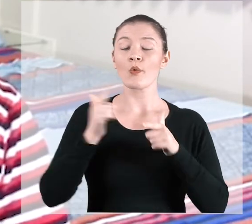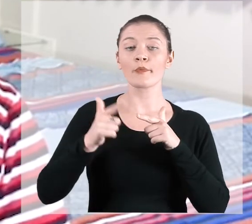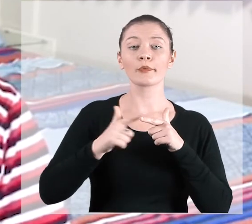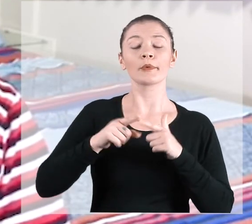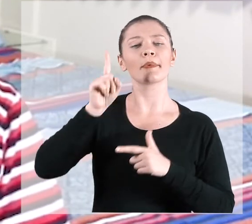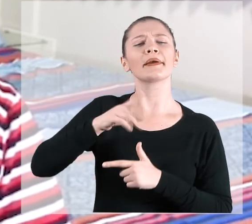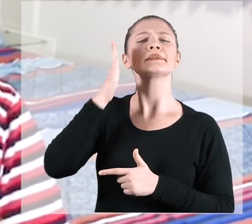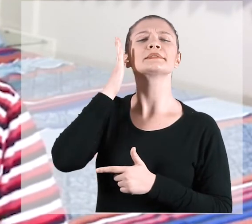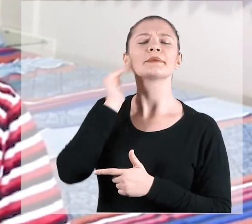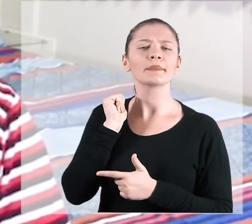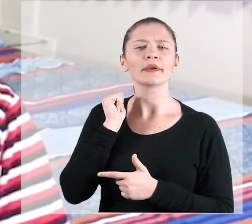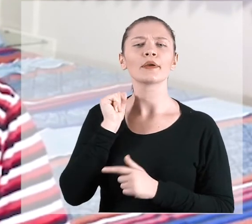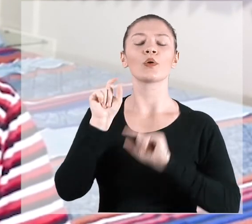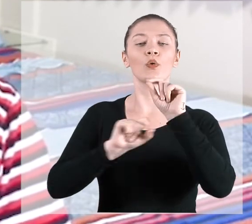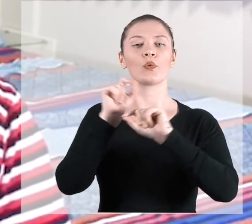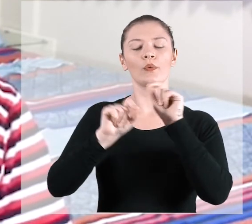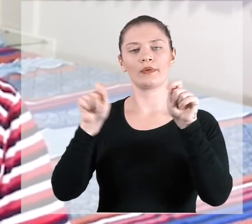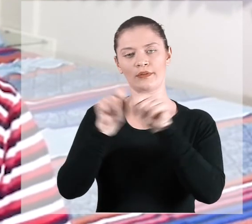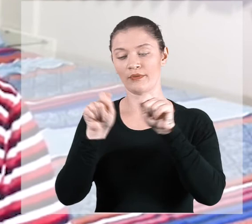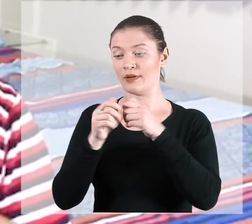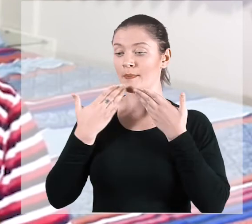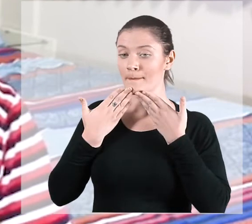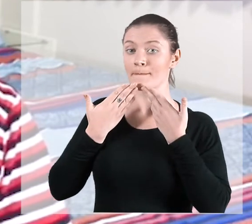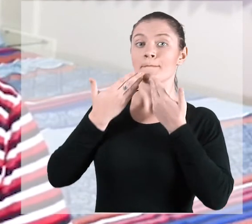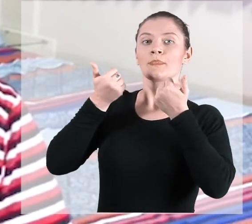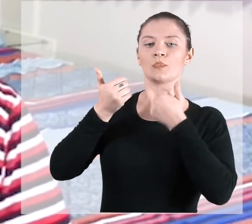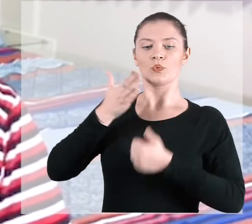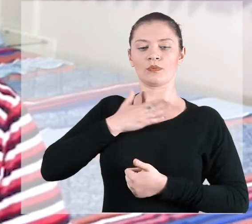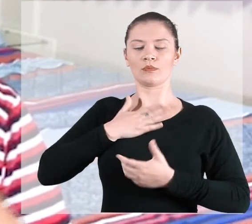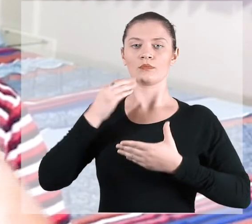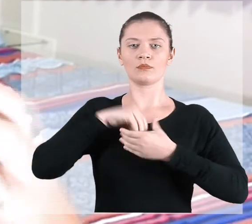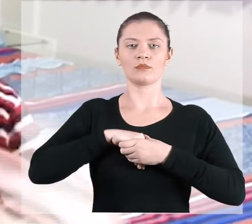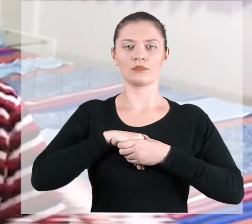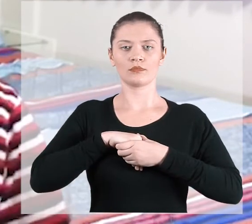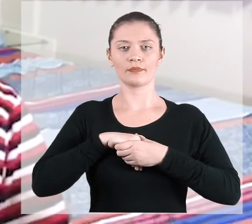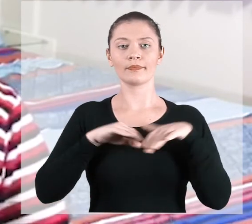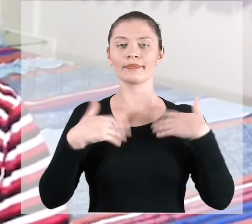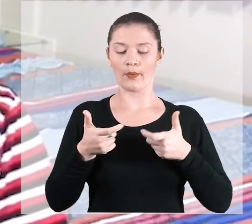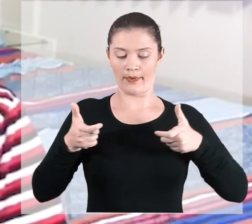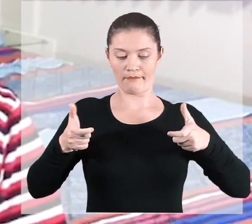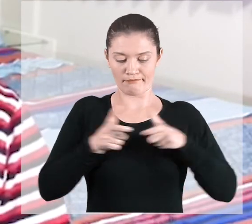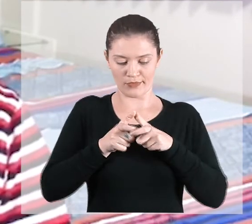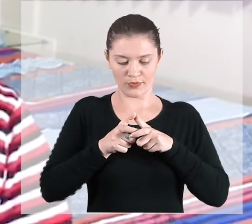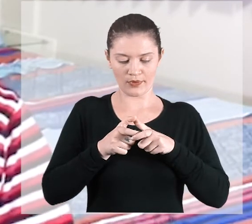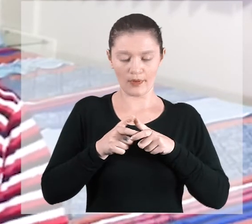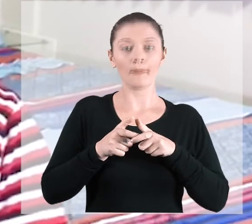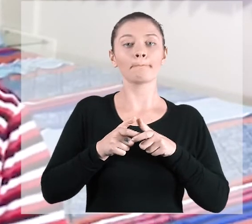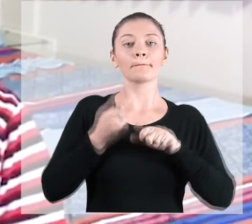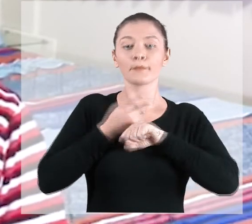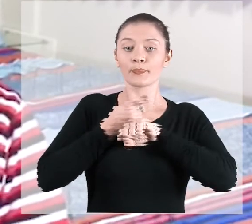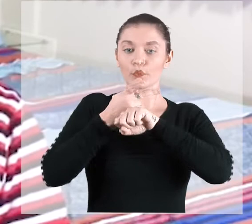vai me fazer estar melhor dentro de mim, né? Então aqui a minoria das pessoas vão procurar o caminho